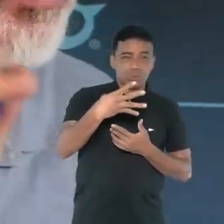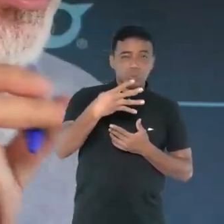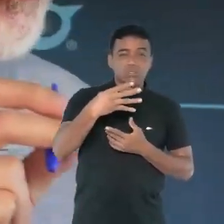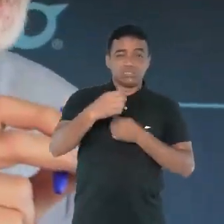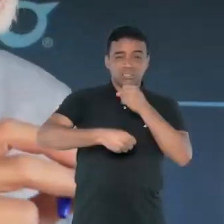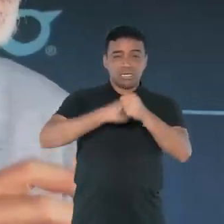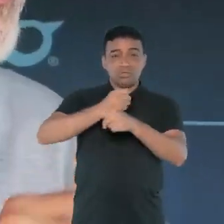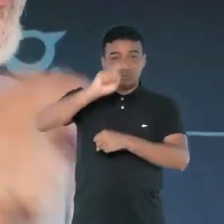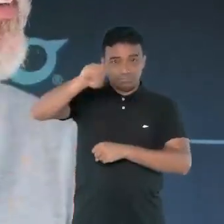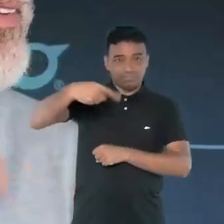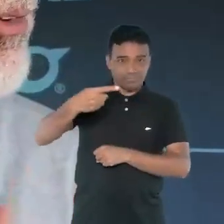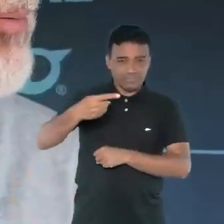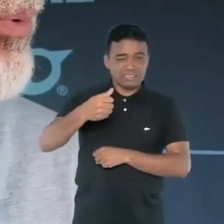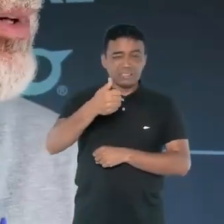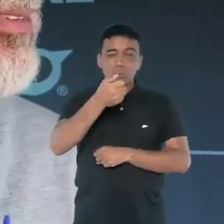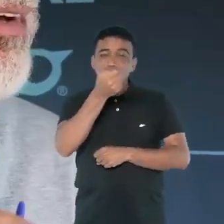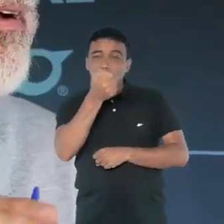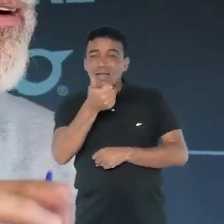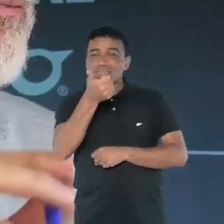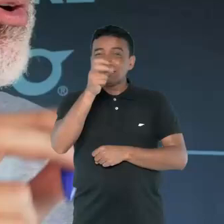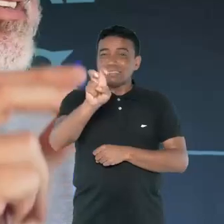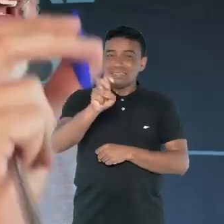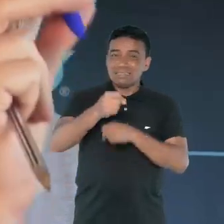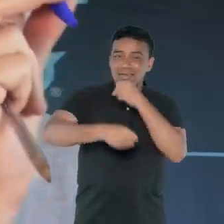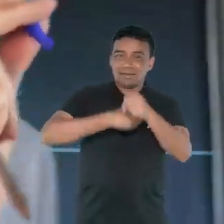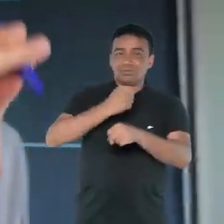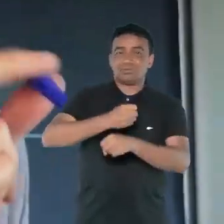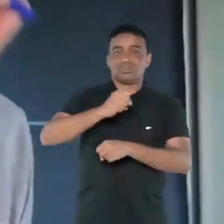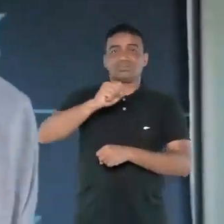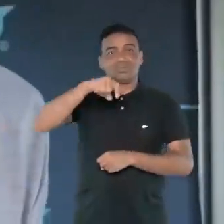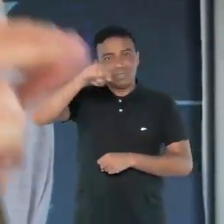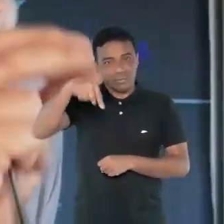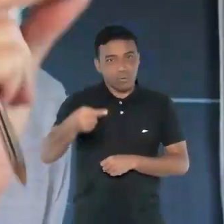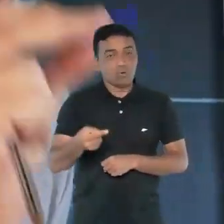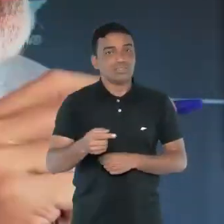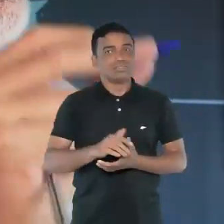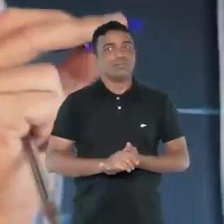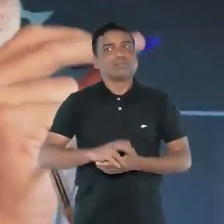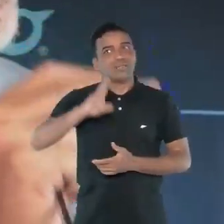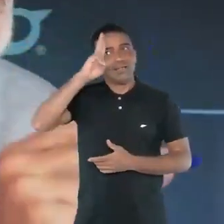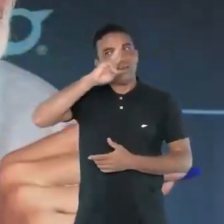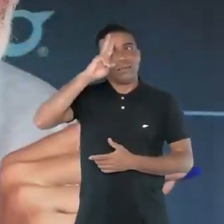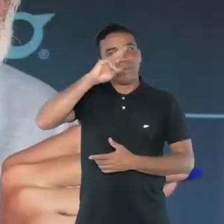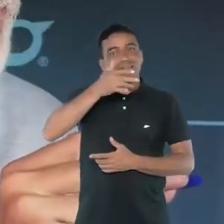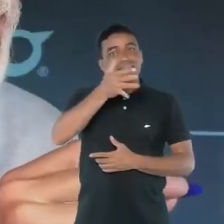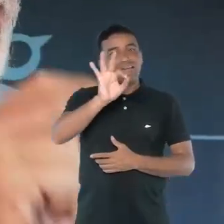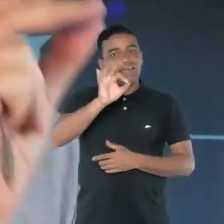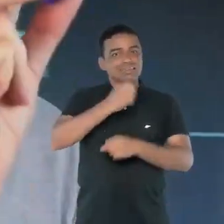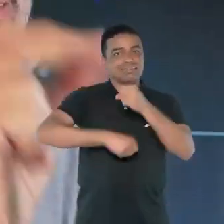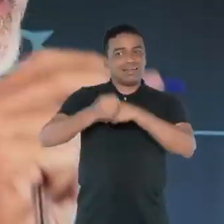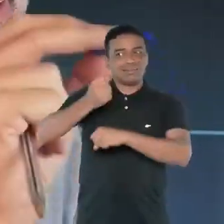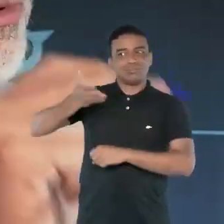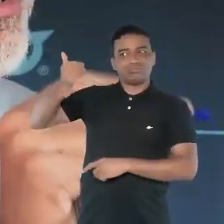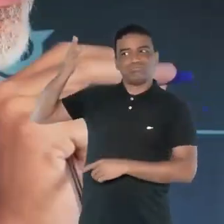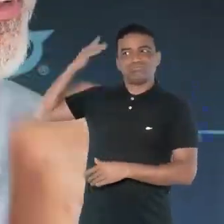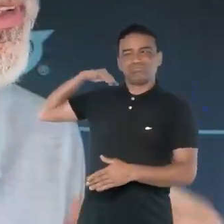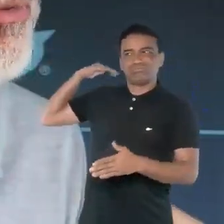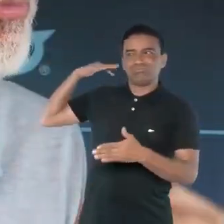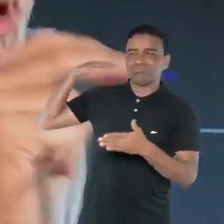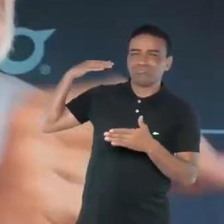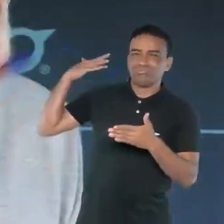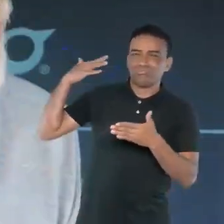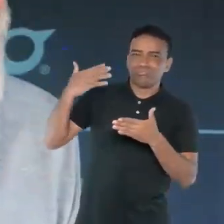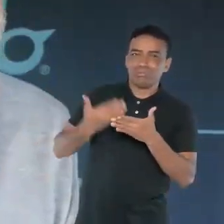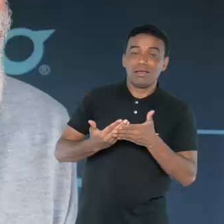anos depois, né? Quase 15 anos depois, você revisitar 10 anos de escrita. 10 anos de